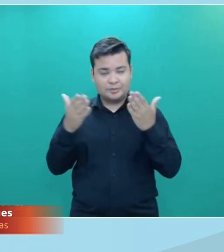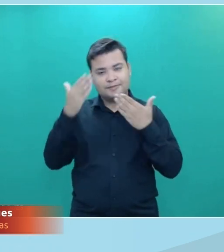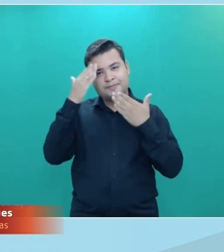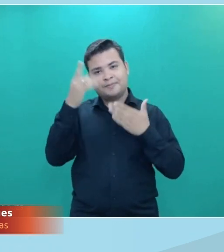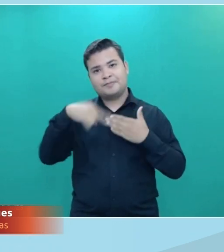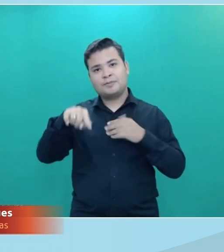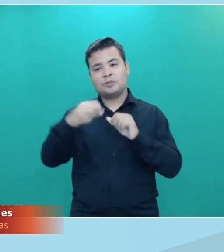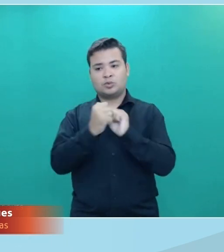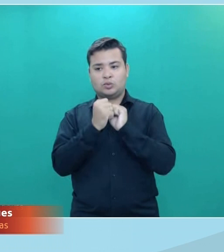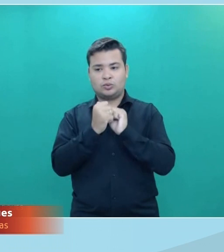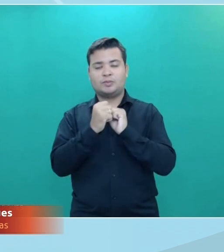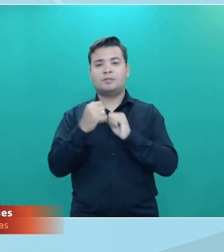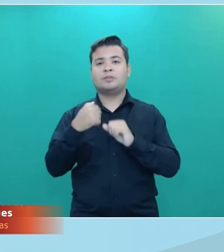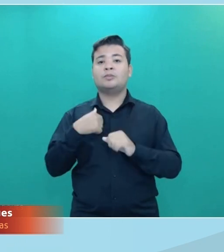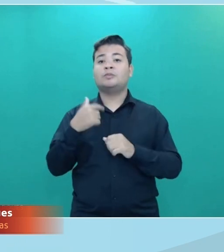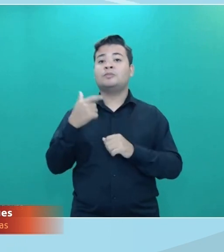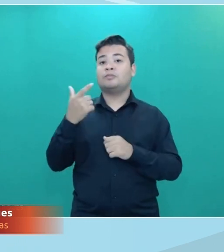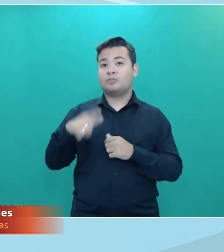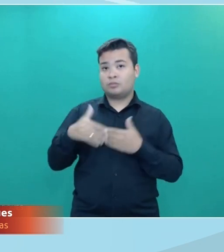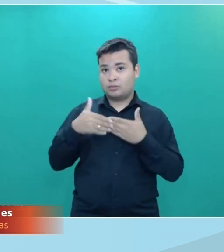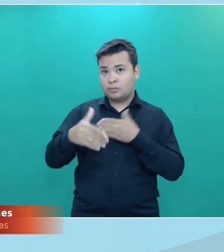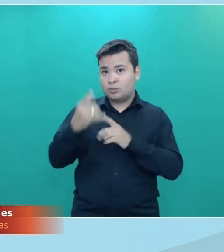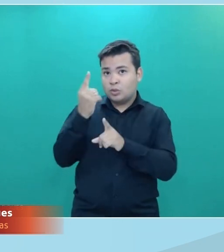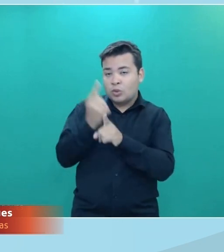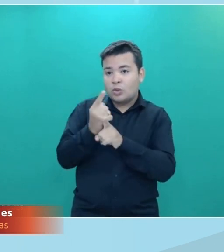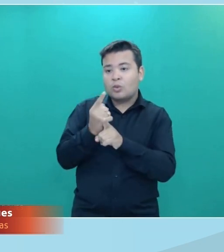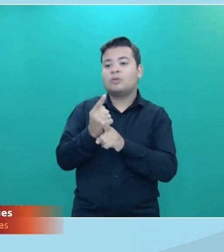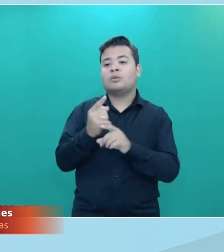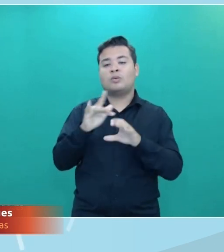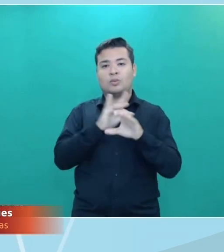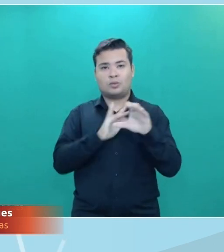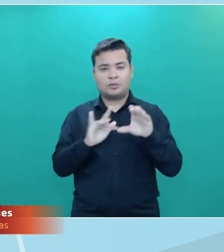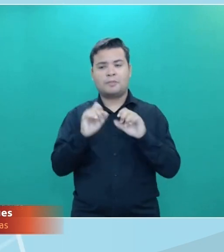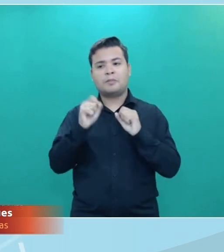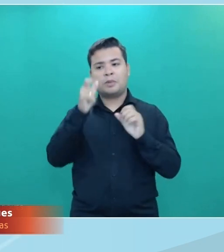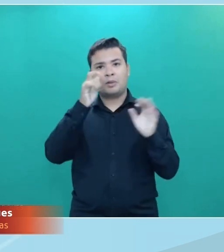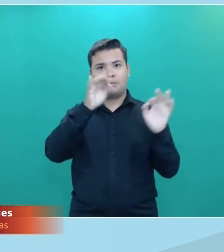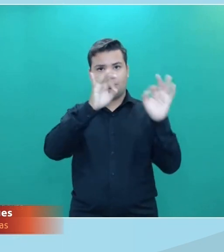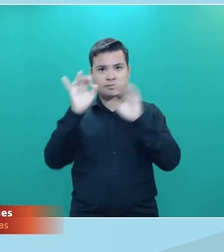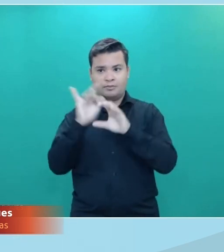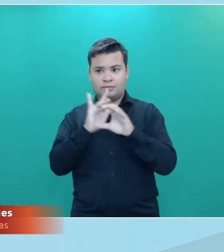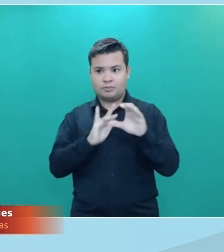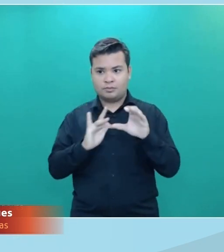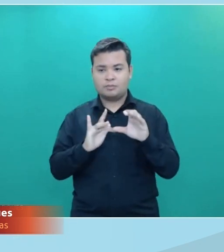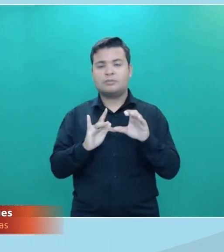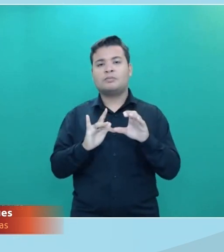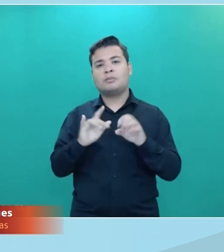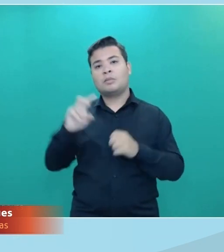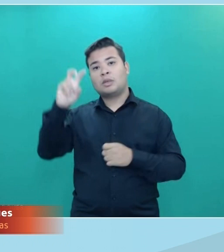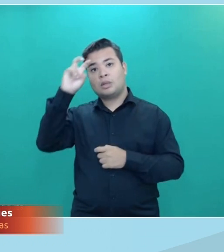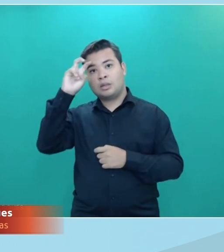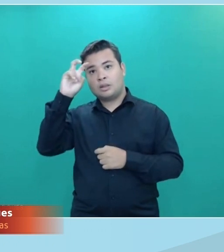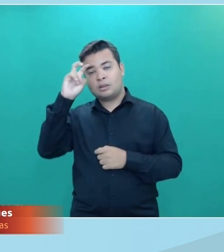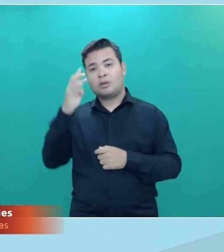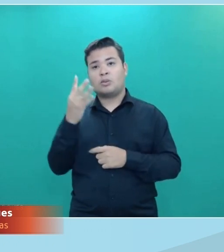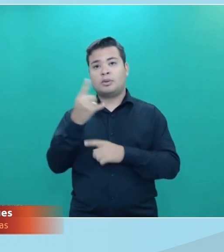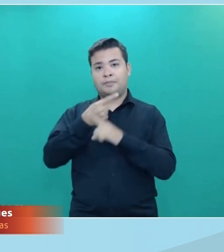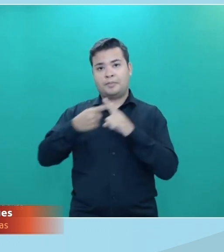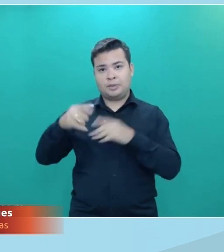companhia. Eu te espero no nosso próximo programa. Você pode assistir o Conexões tanto na quinta-feira às 4h30 da